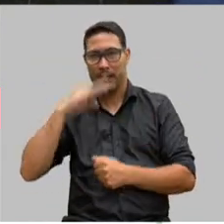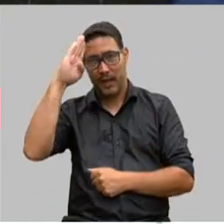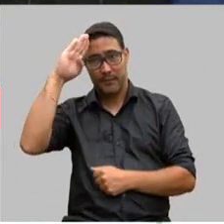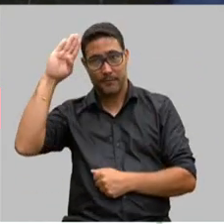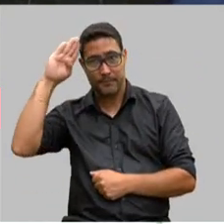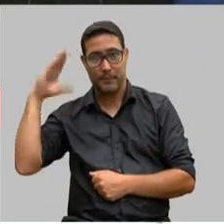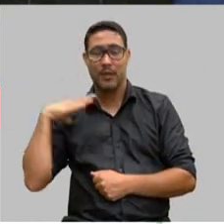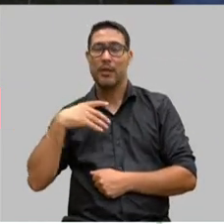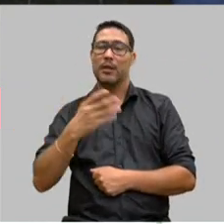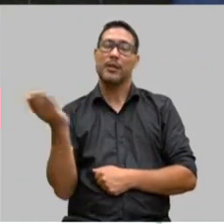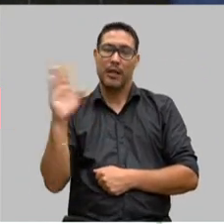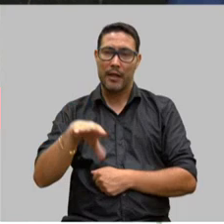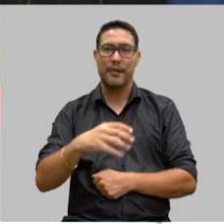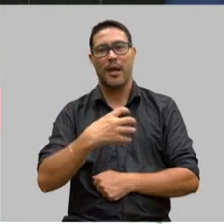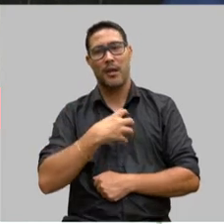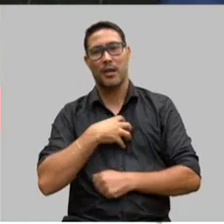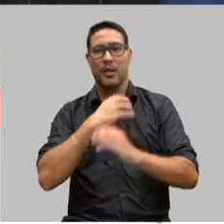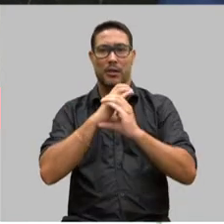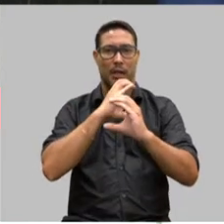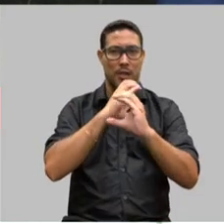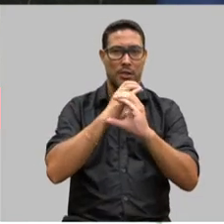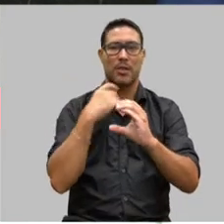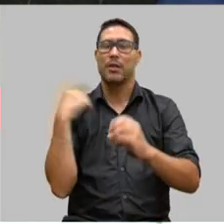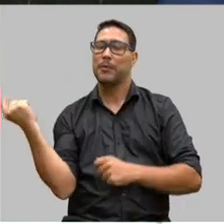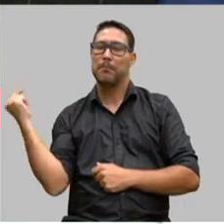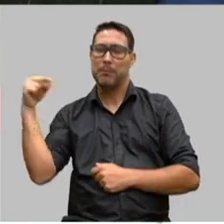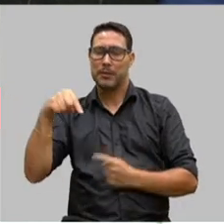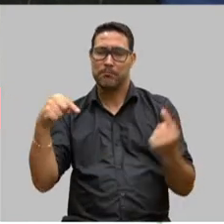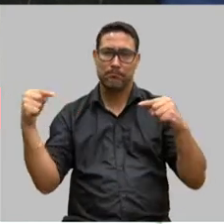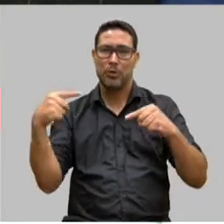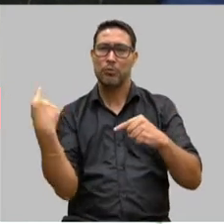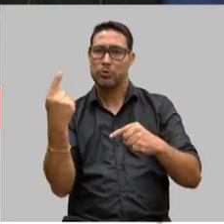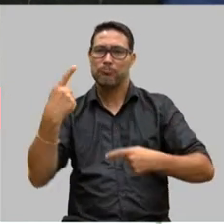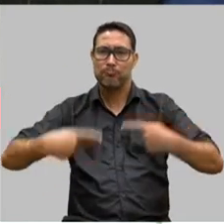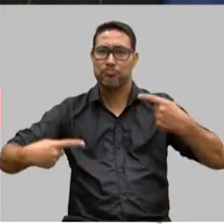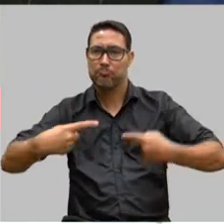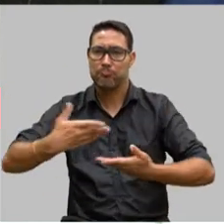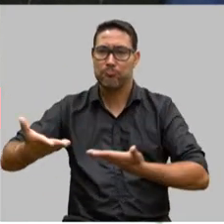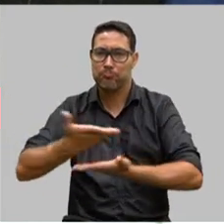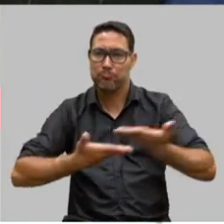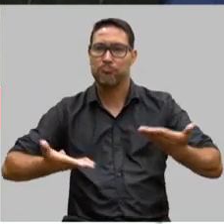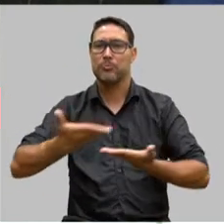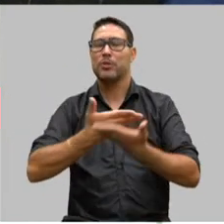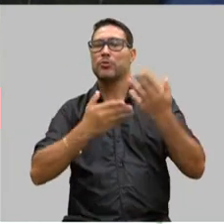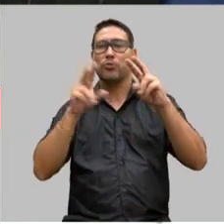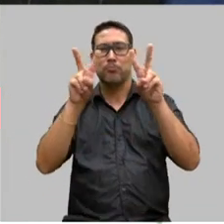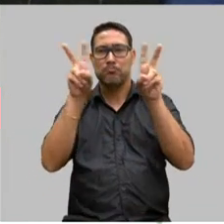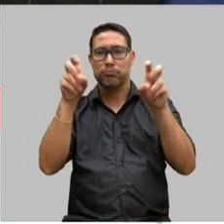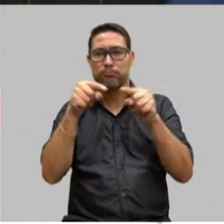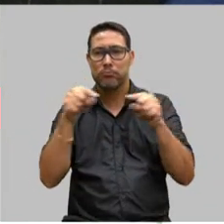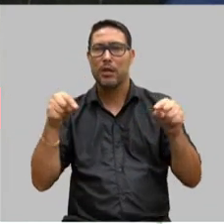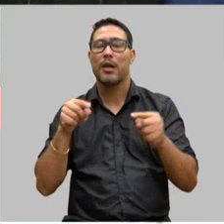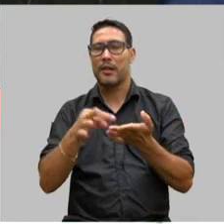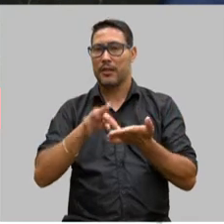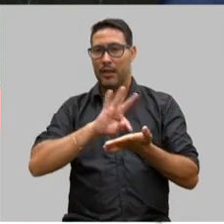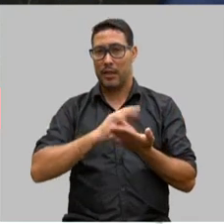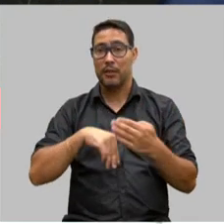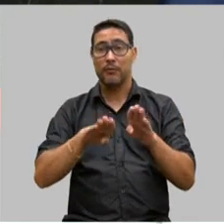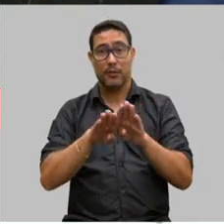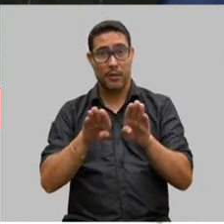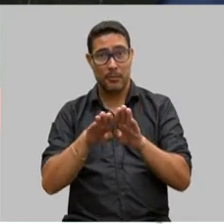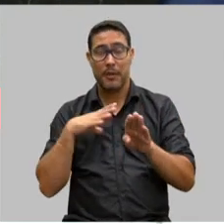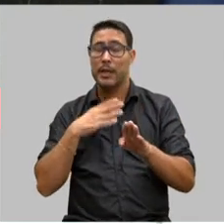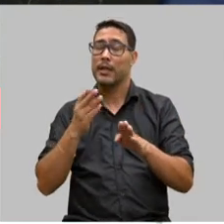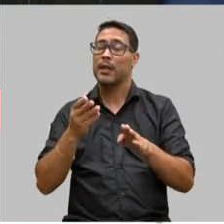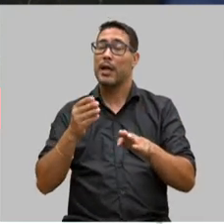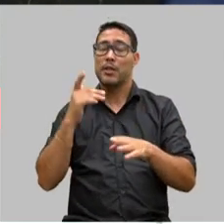cientistas, para que a gente possa discutir com base técnica soluções. E nós iniciamos, então, com a atualização do nosso inventário,